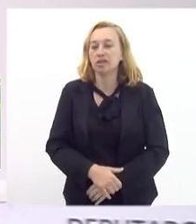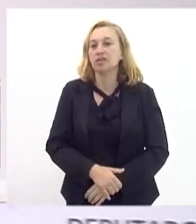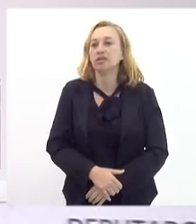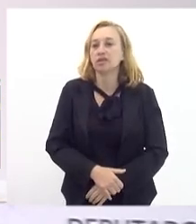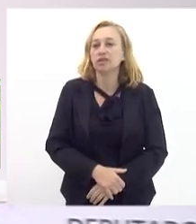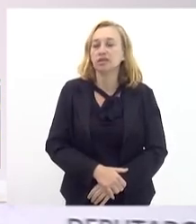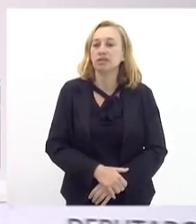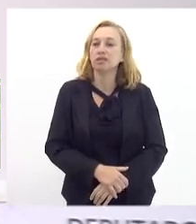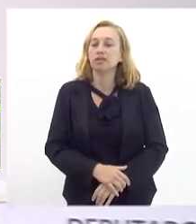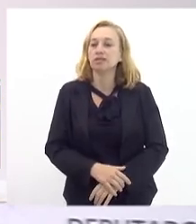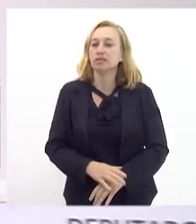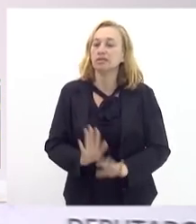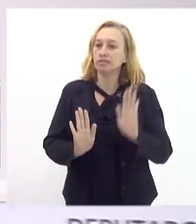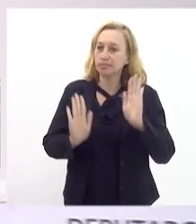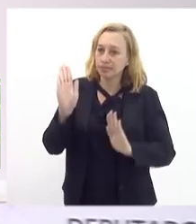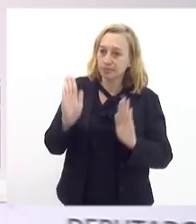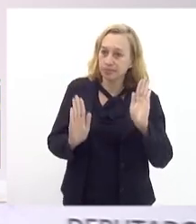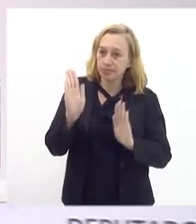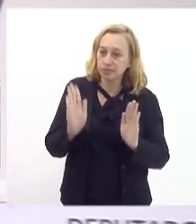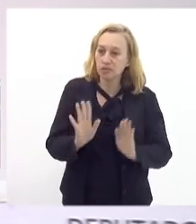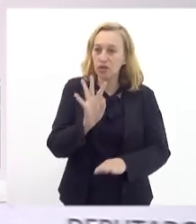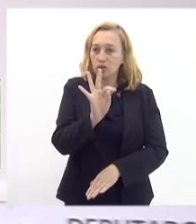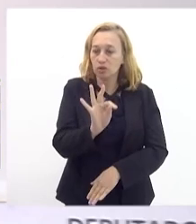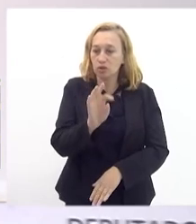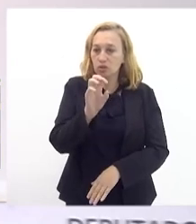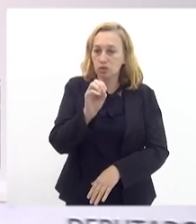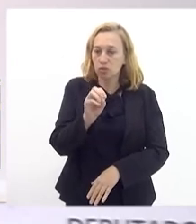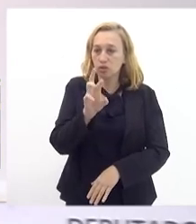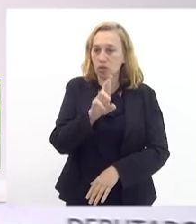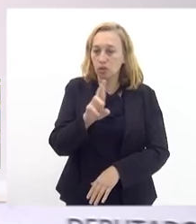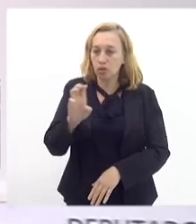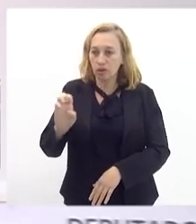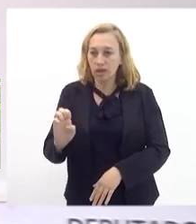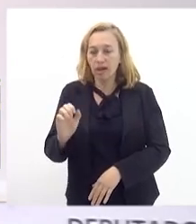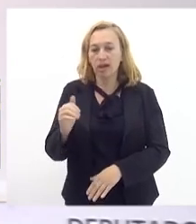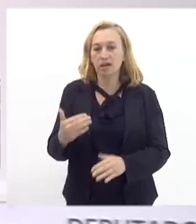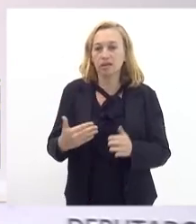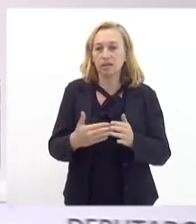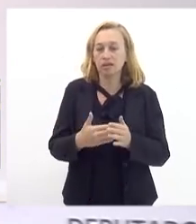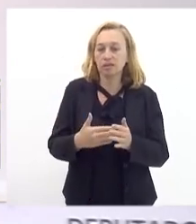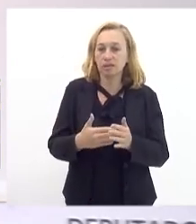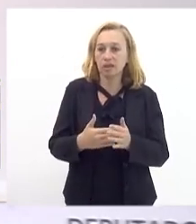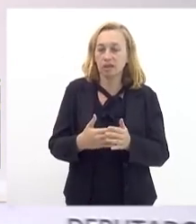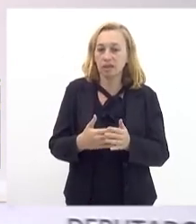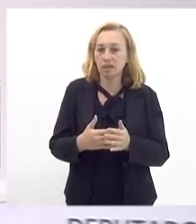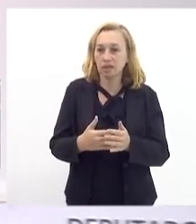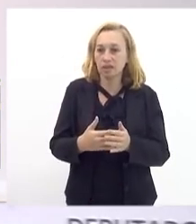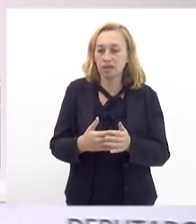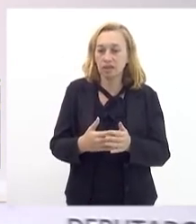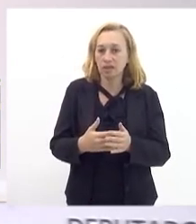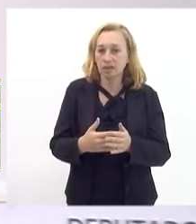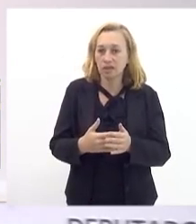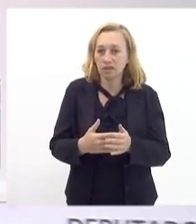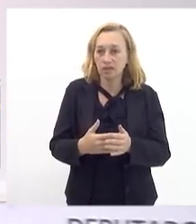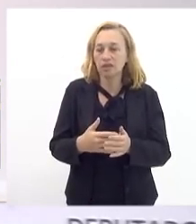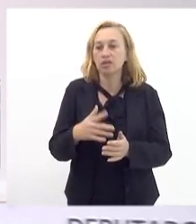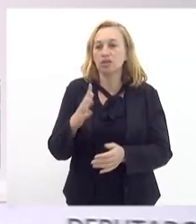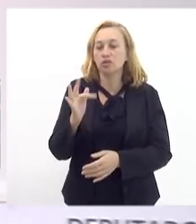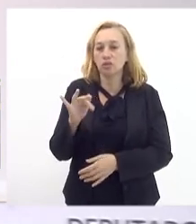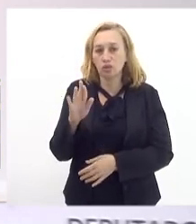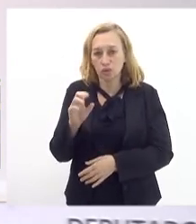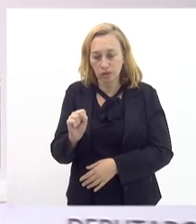EA licença para as torres até ligar as torres já existentes de